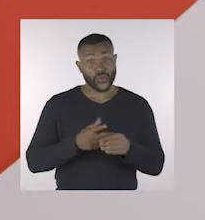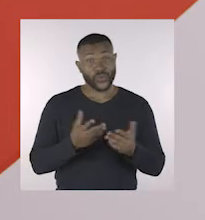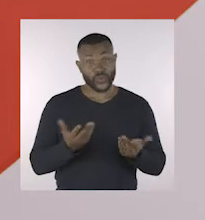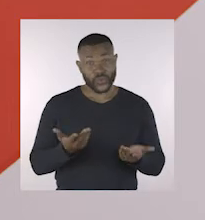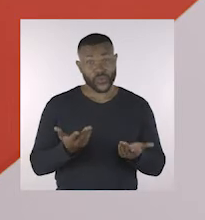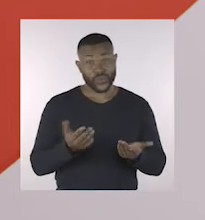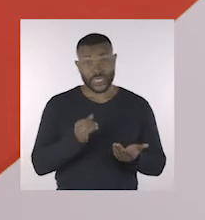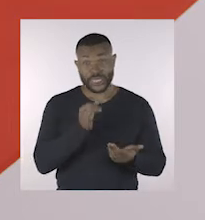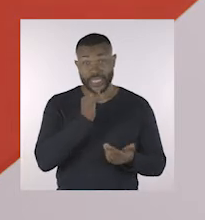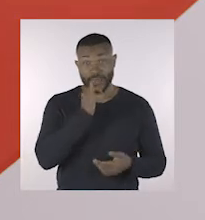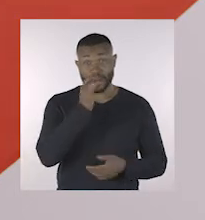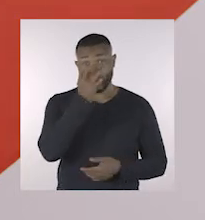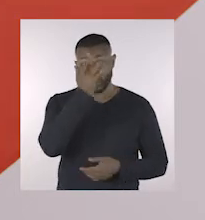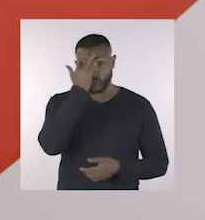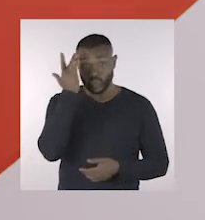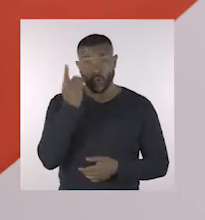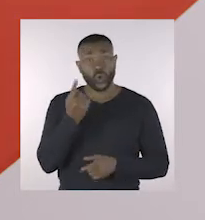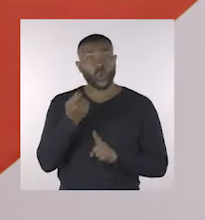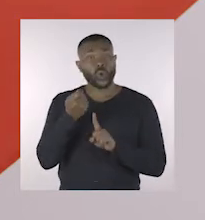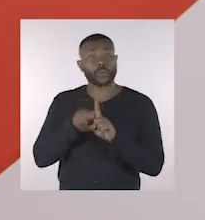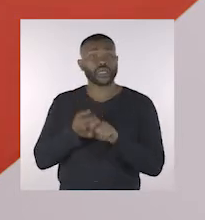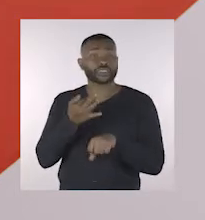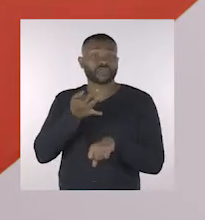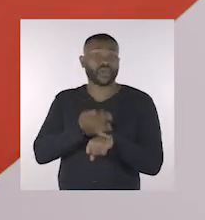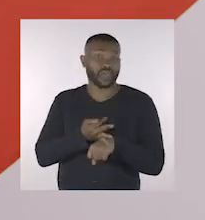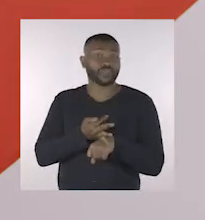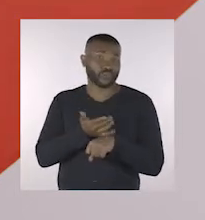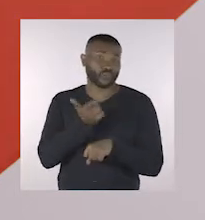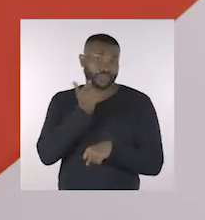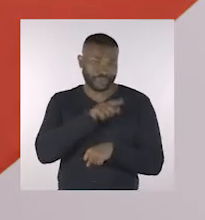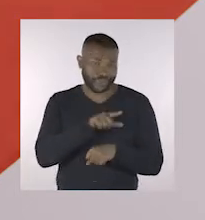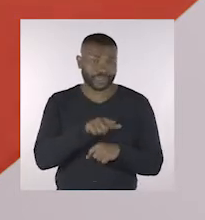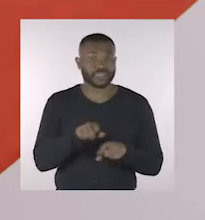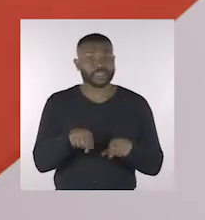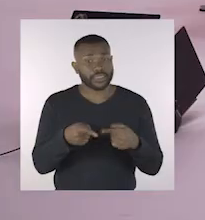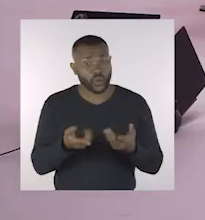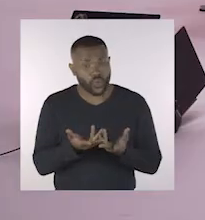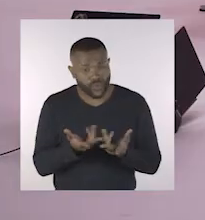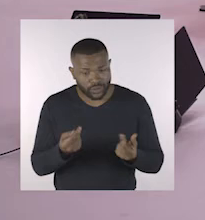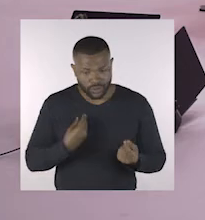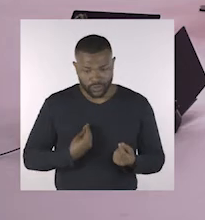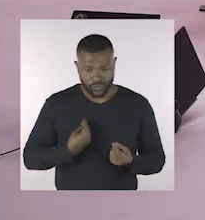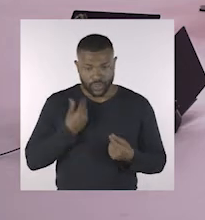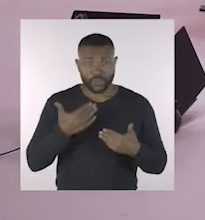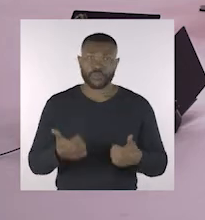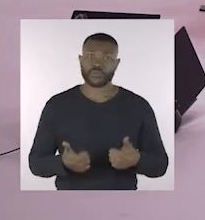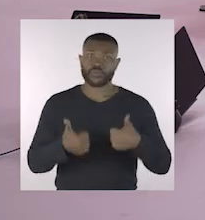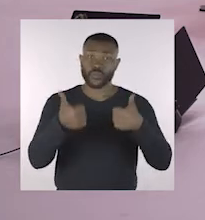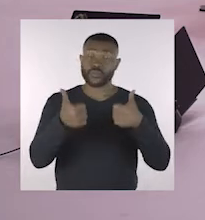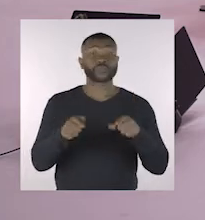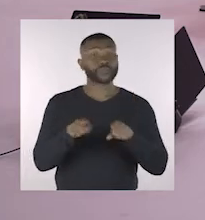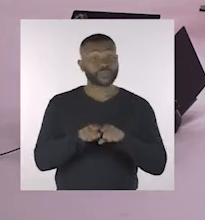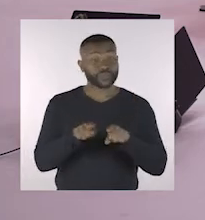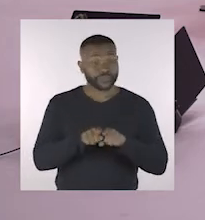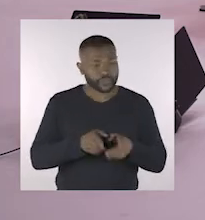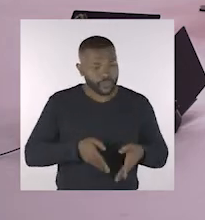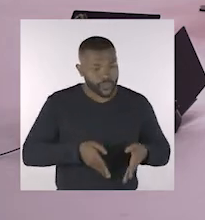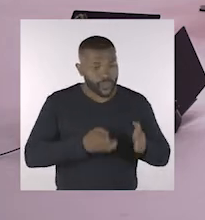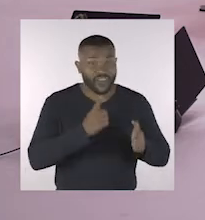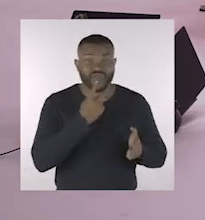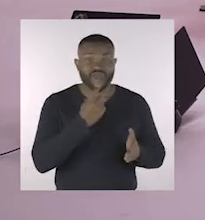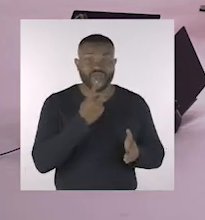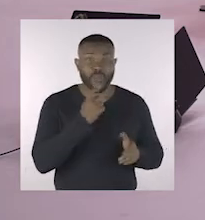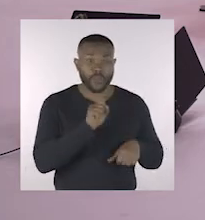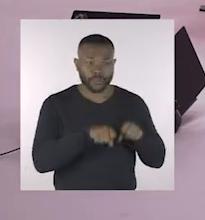viário era como se a pessoa ganhasse um mês de férias durante o ano então a qualidade de vida Fantástico e foi assim também nas